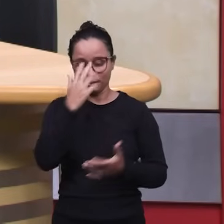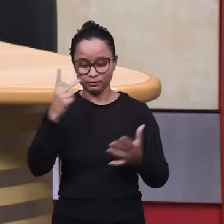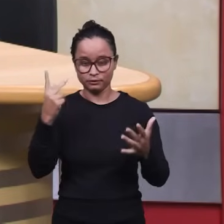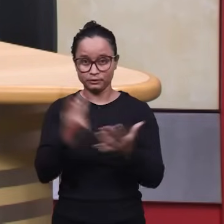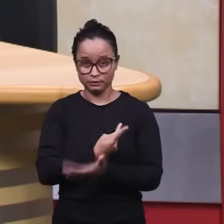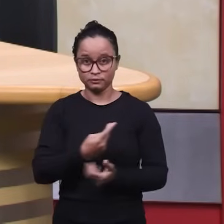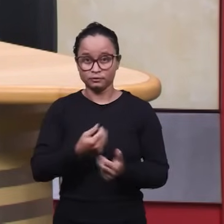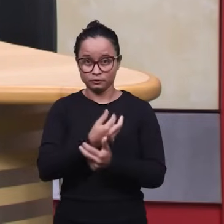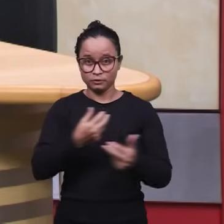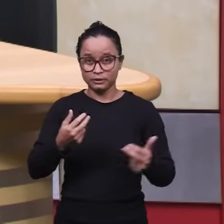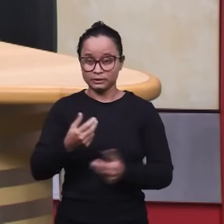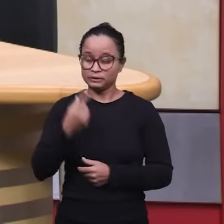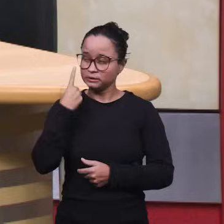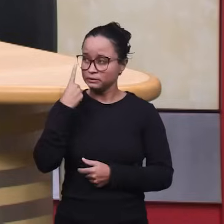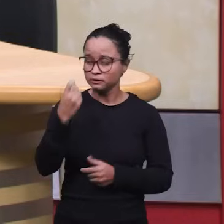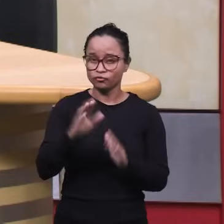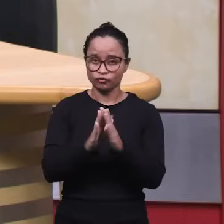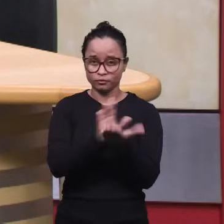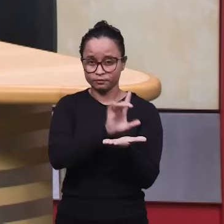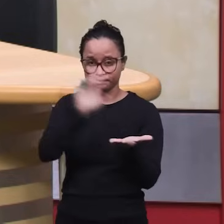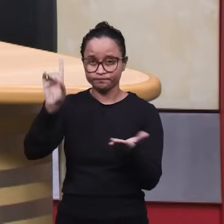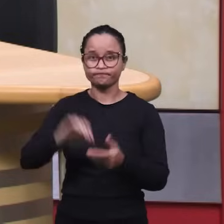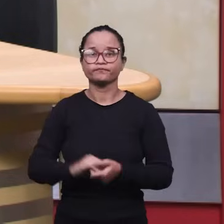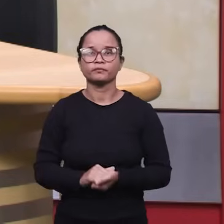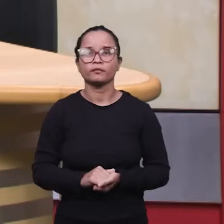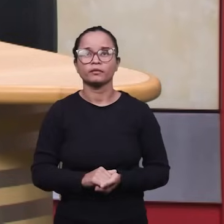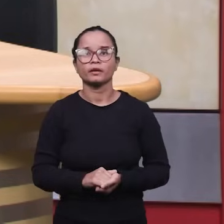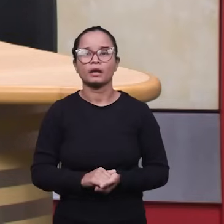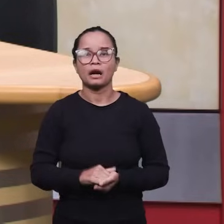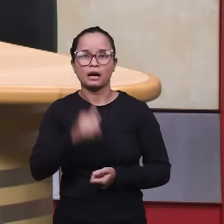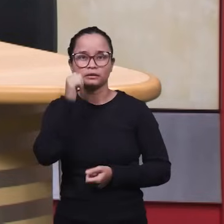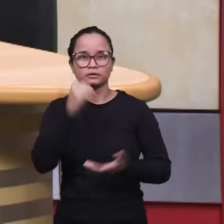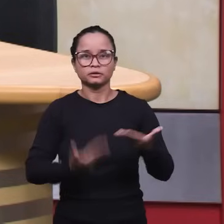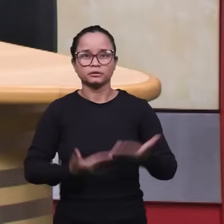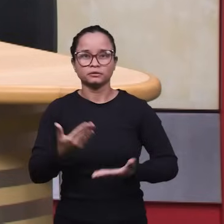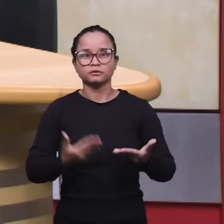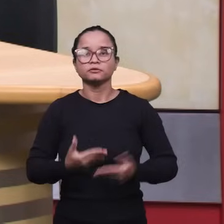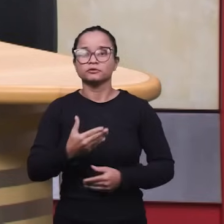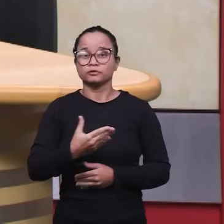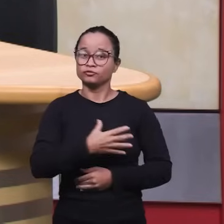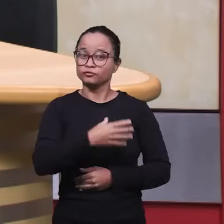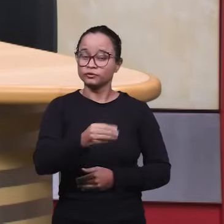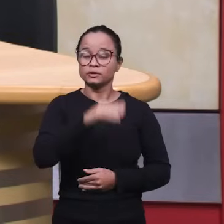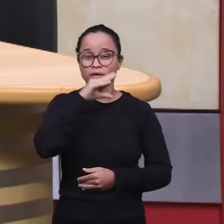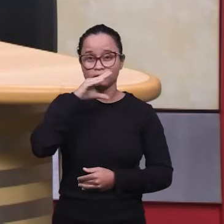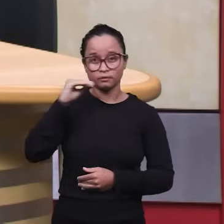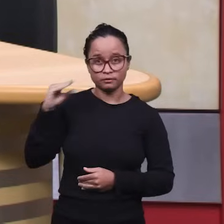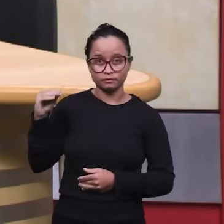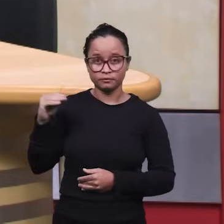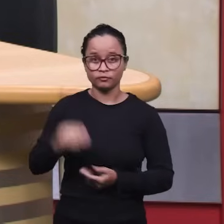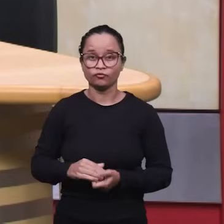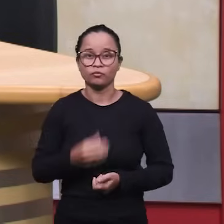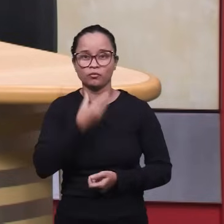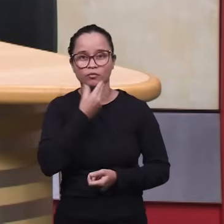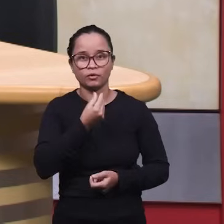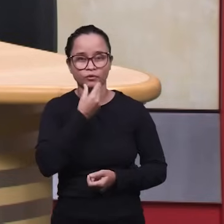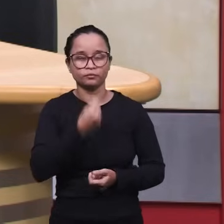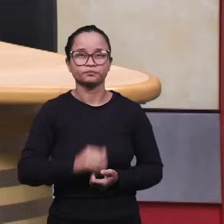muito interessante com a palavra. A irmã ela tinha um filho adolescente, tal, o menino